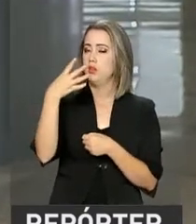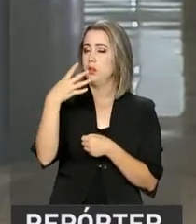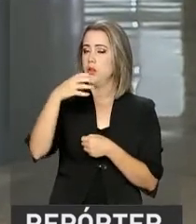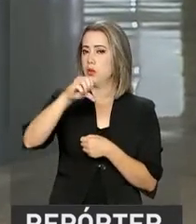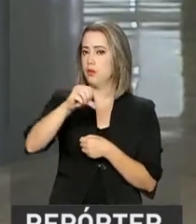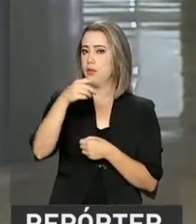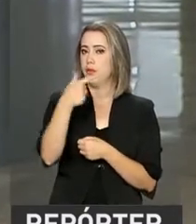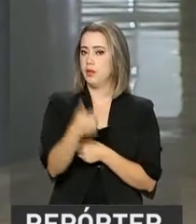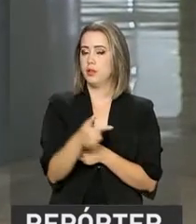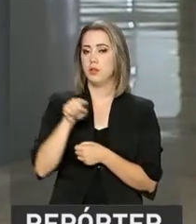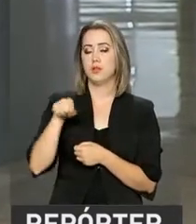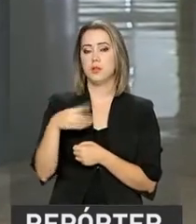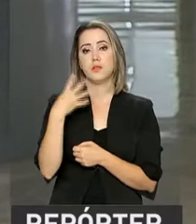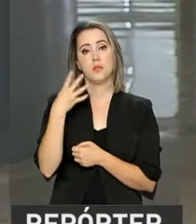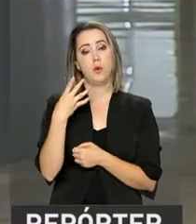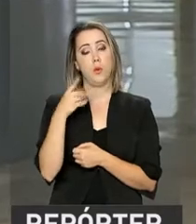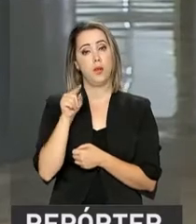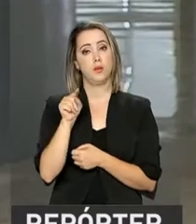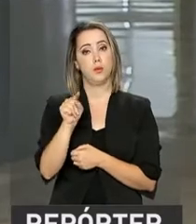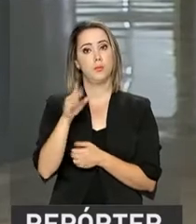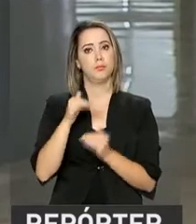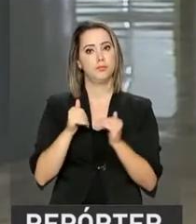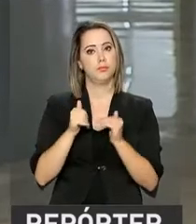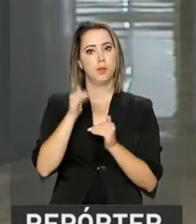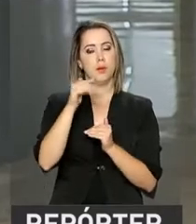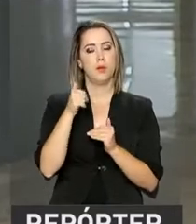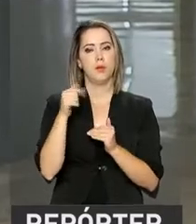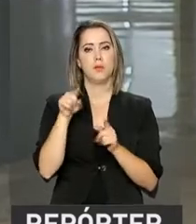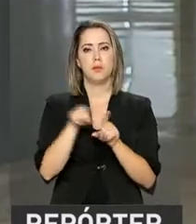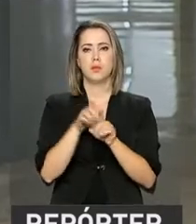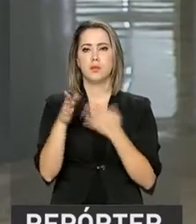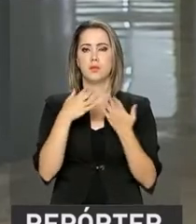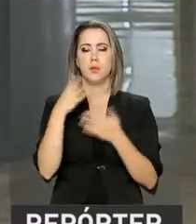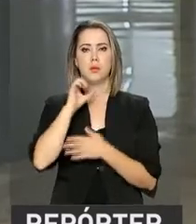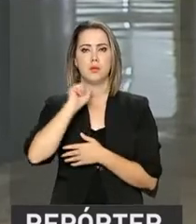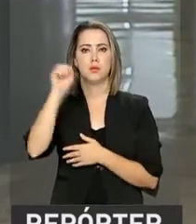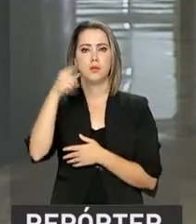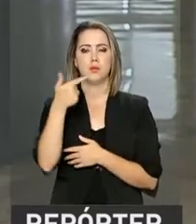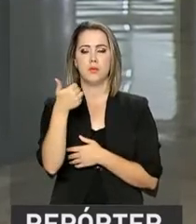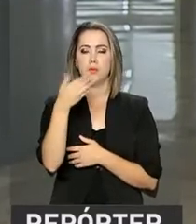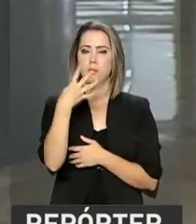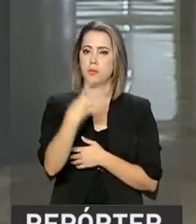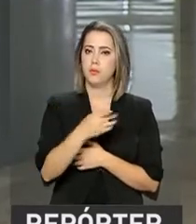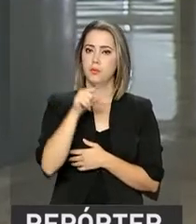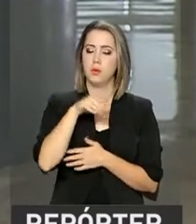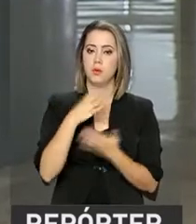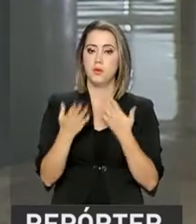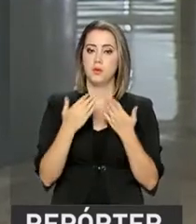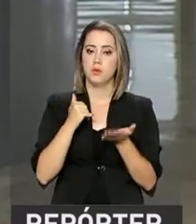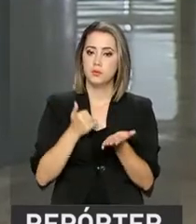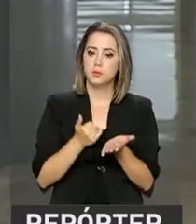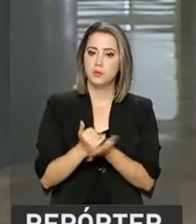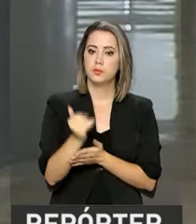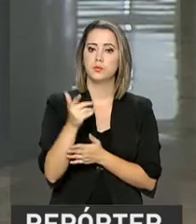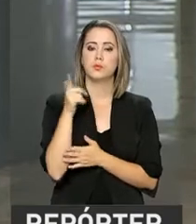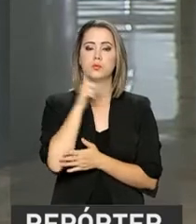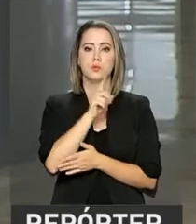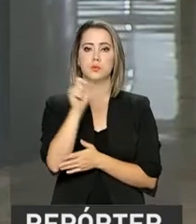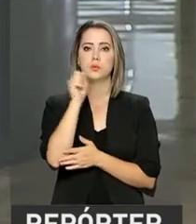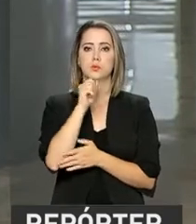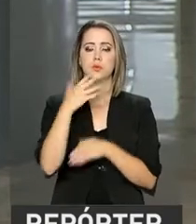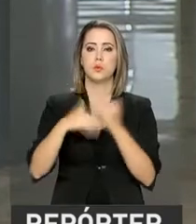nível mais alto desde abril de 2014 de acordo com o levantamento a continuidade do avanço da confiança